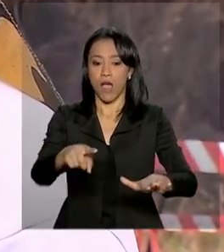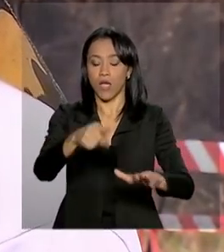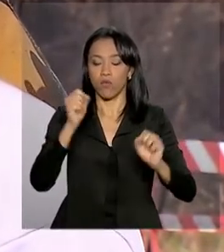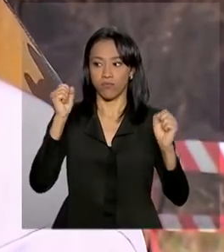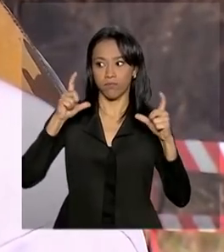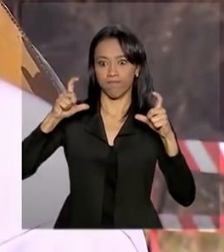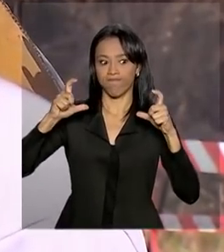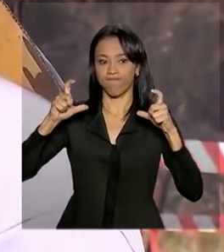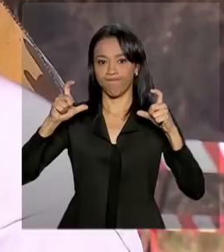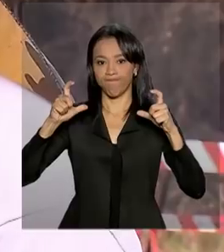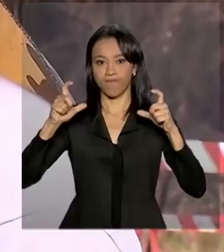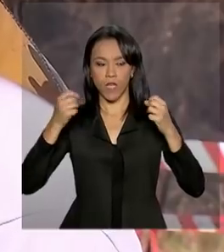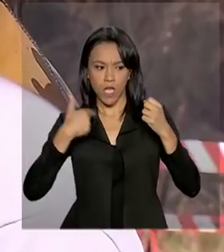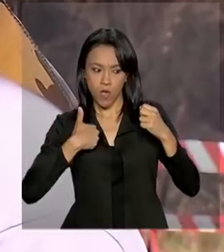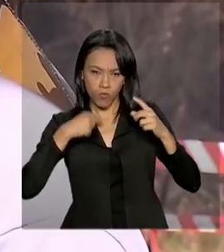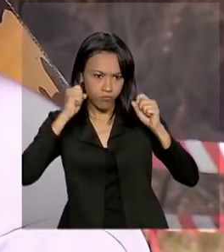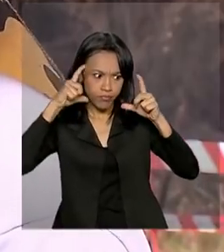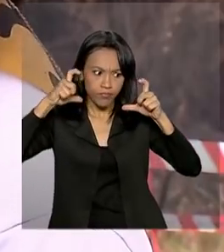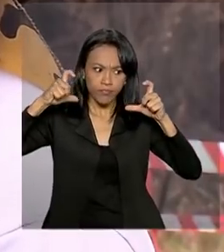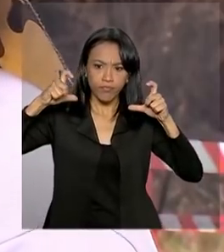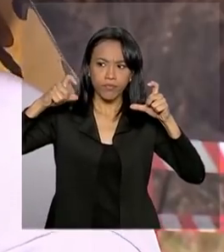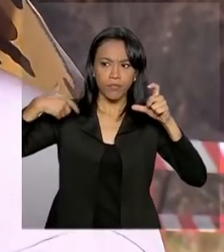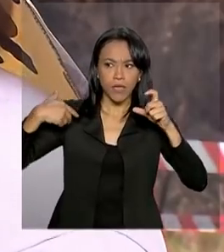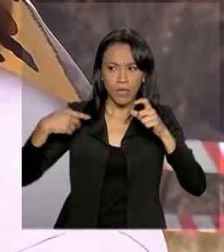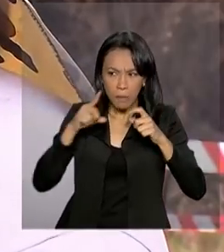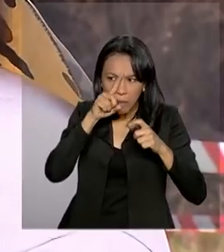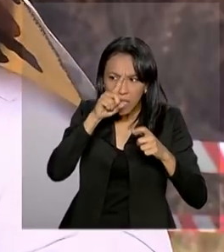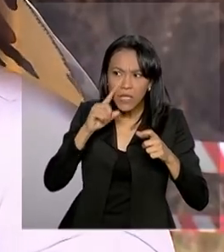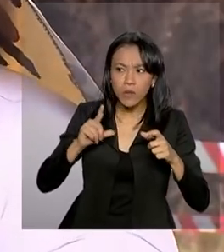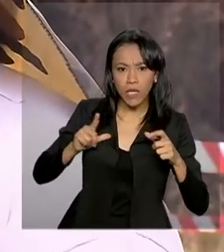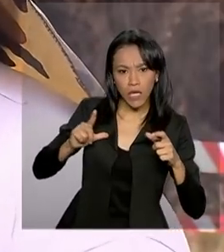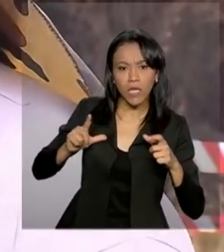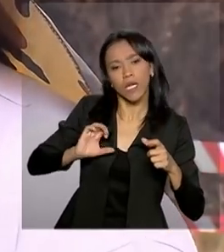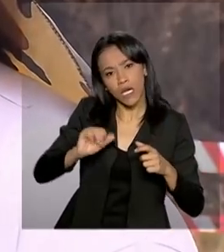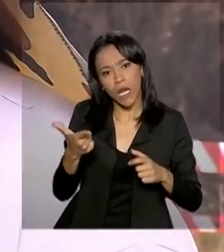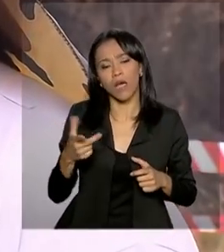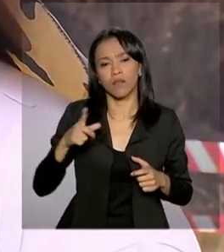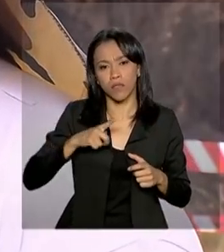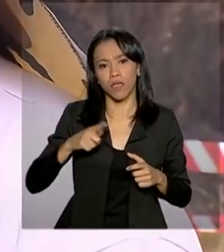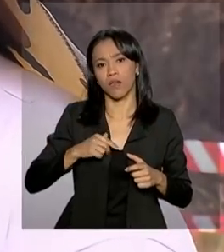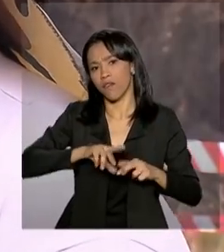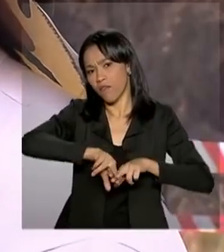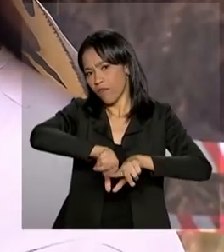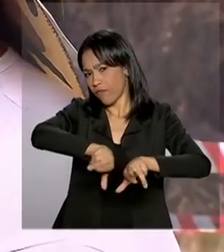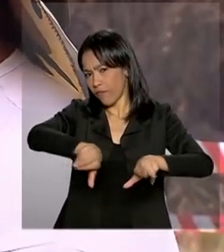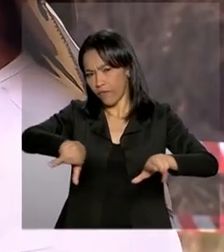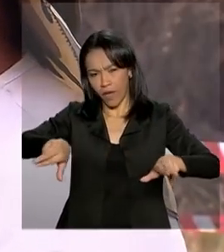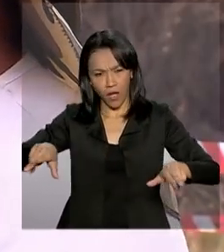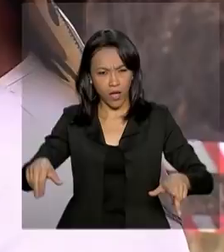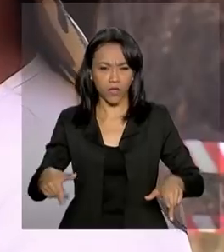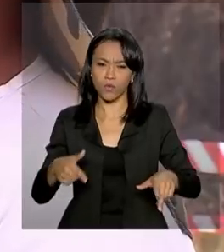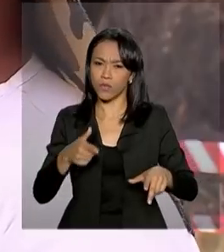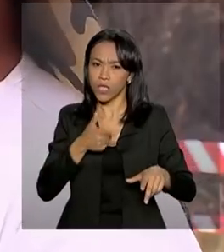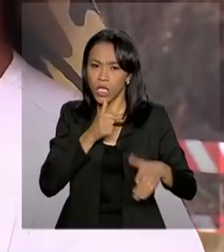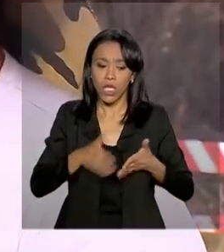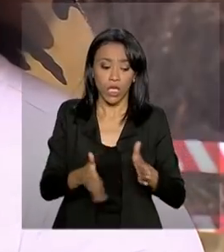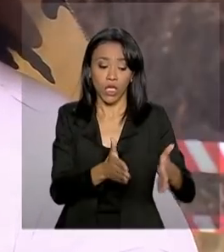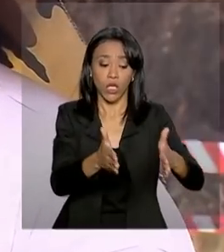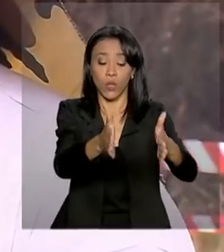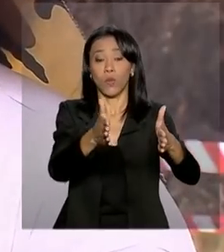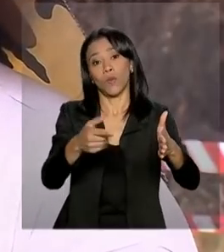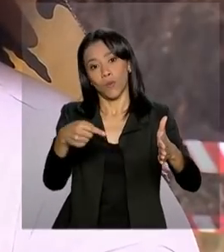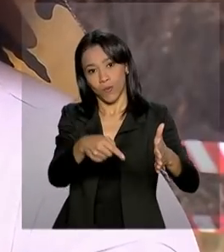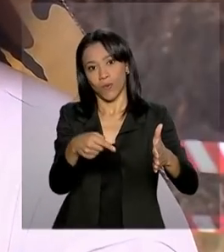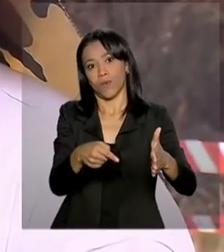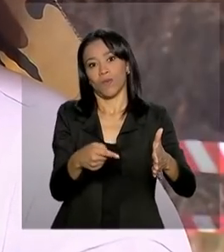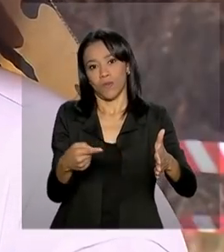alerta. Me perguntaram se tinha perigo. Falei, é claro, porque tem vários afluentes que deságua no